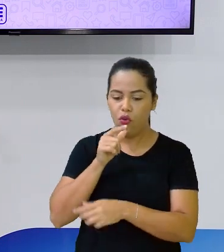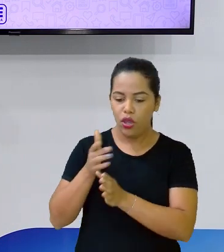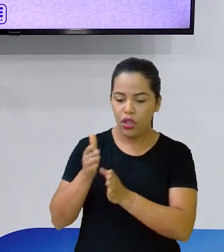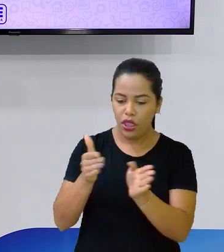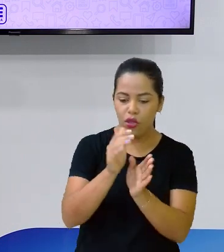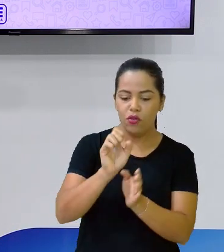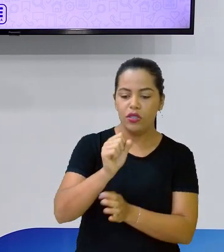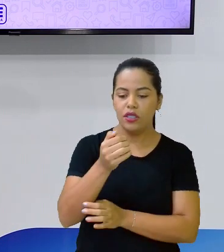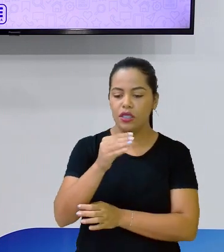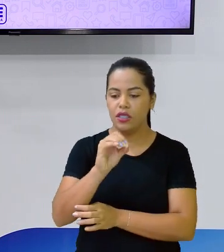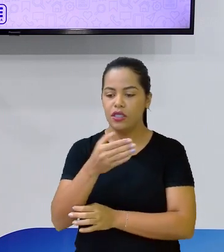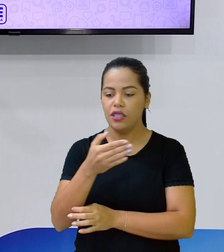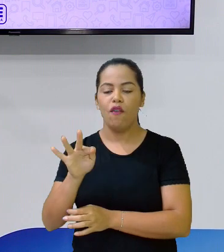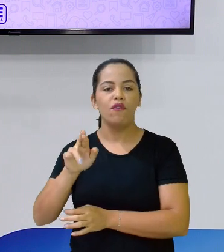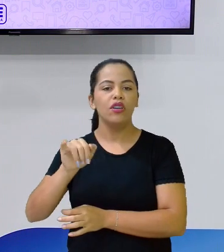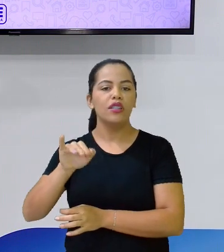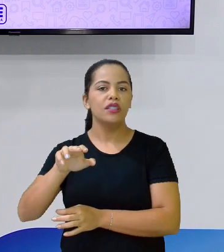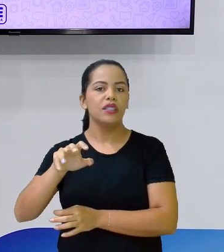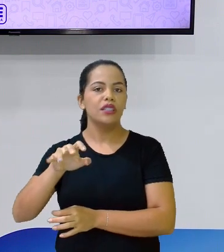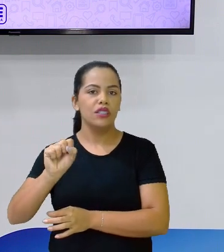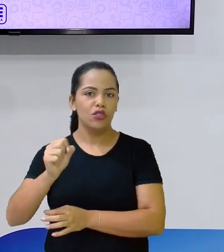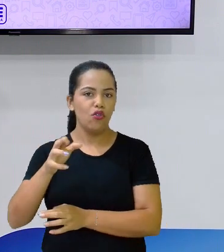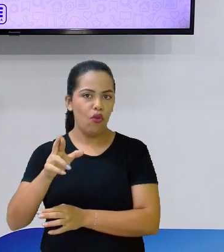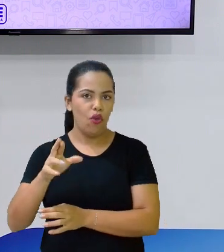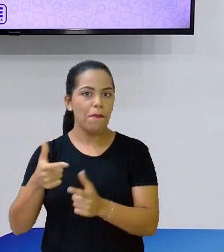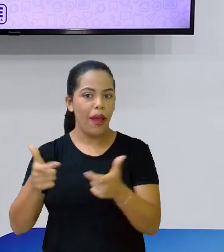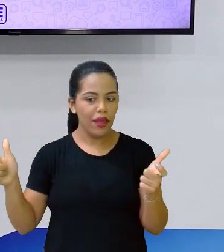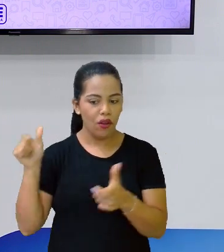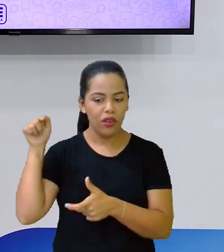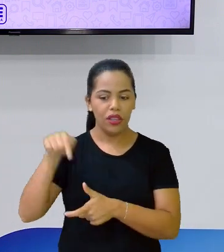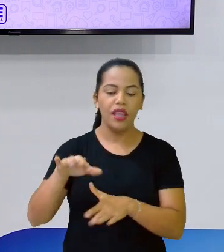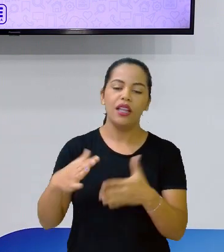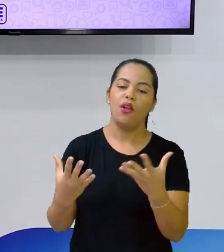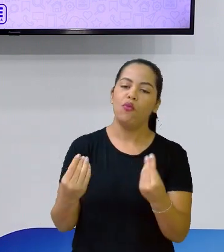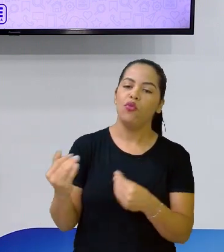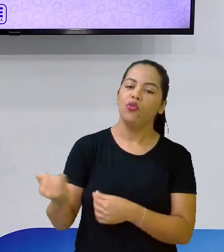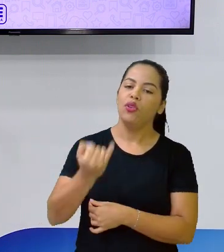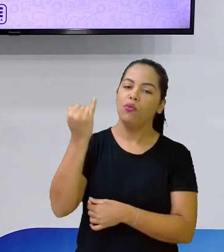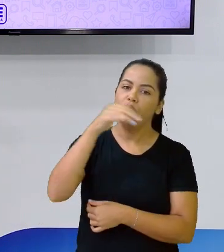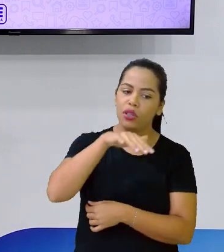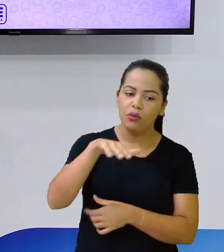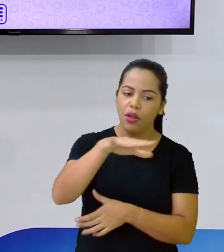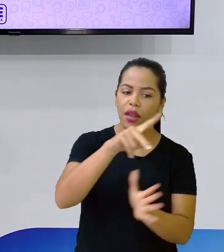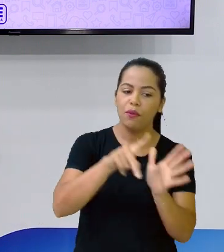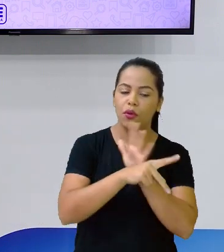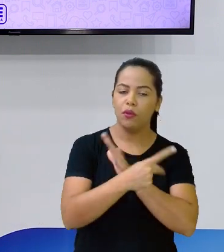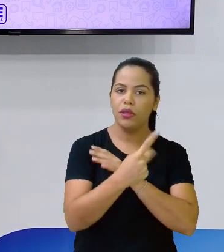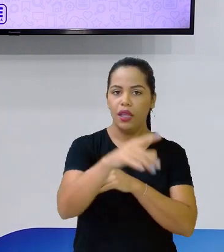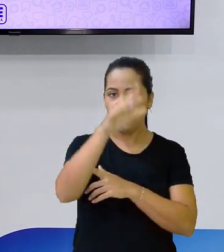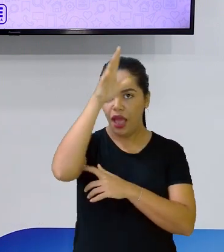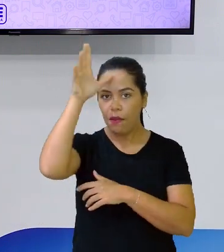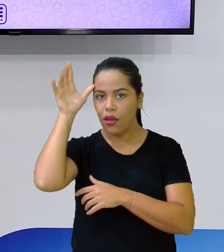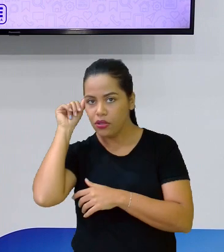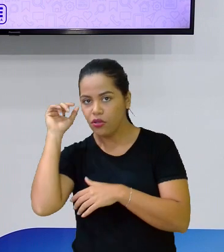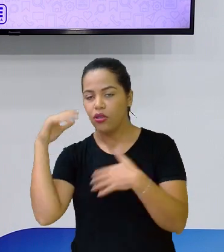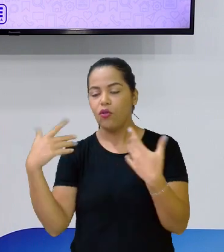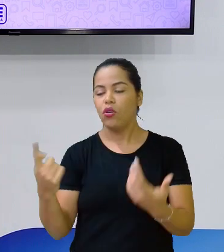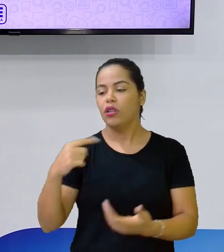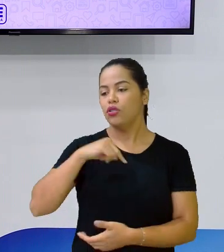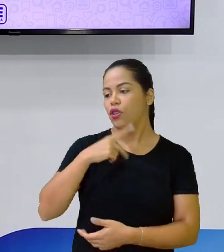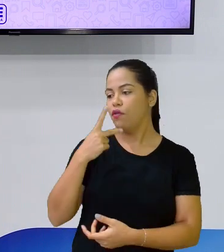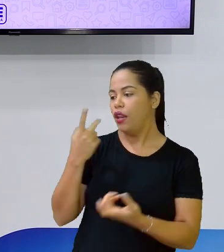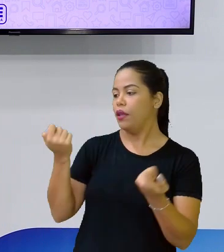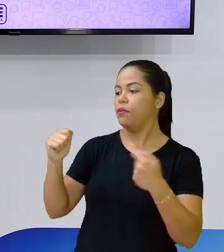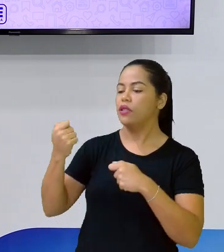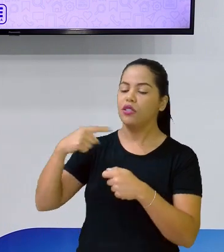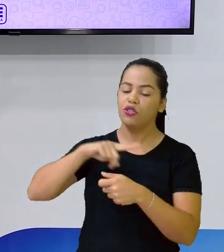E eles são de extrema importância para aquelas regiões. Então, a gente, quando fala aqui que tem que cuidar da